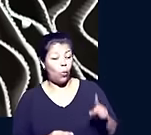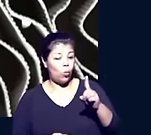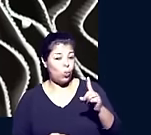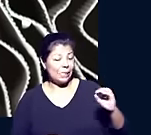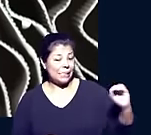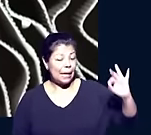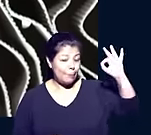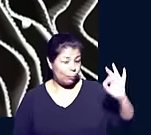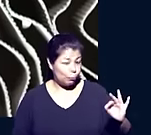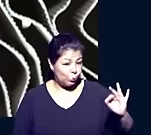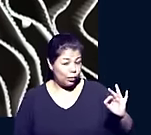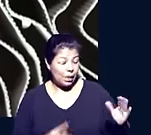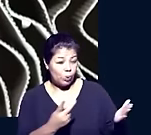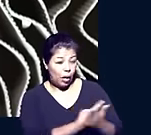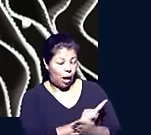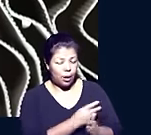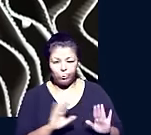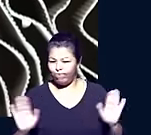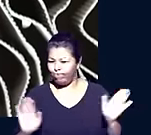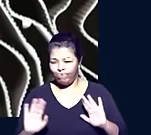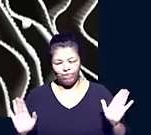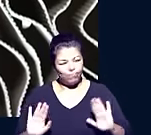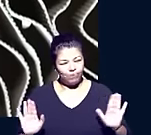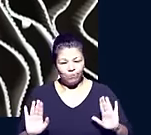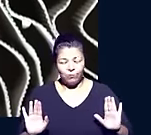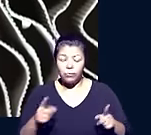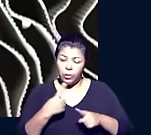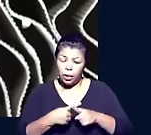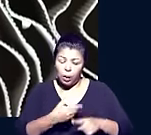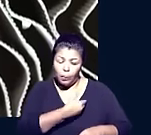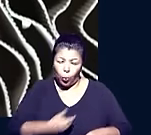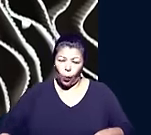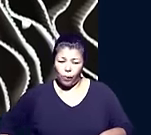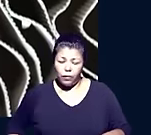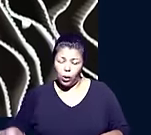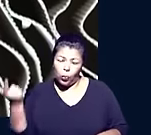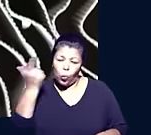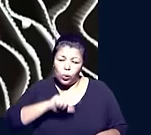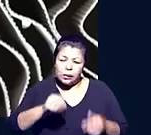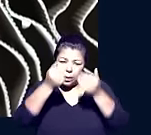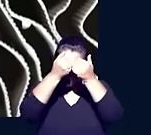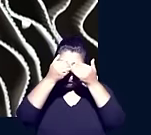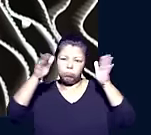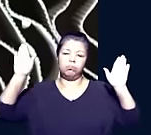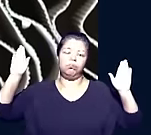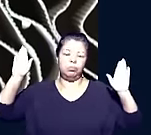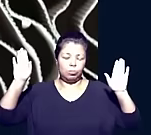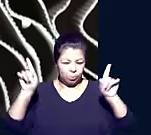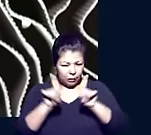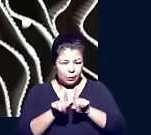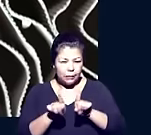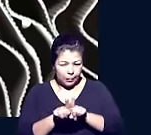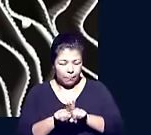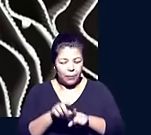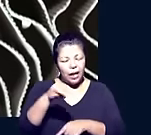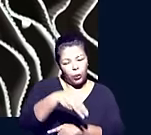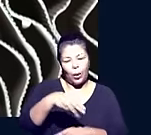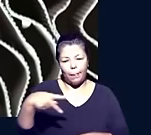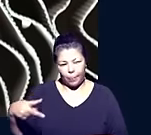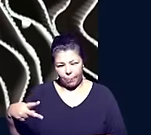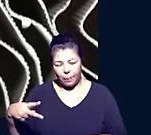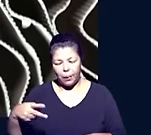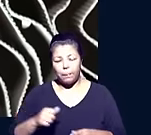STJ a respeito desse assunto que o governo deu uma uma outra visão uma visão mais alongada na medida provisória e que esse